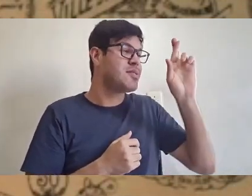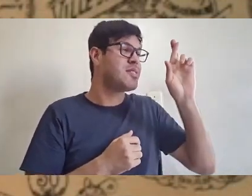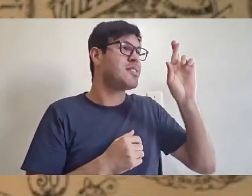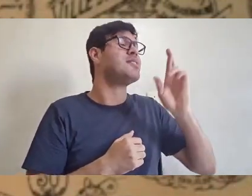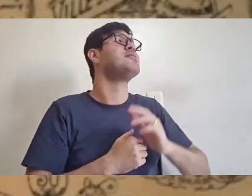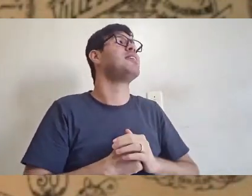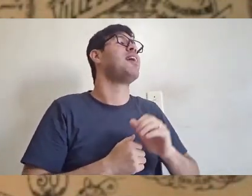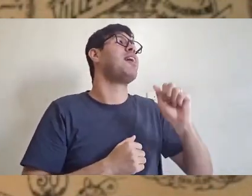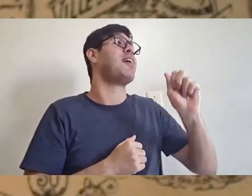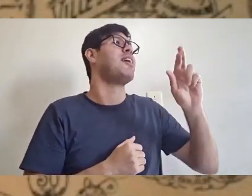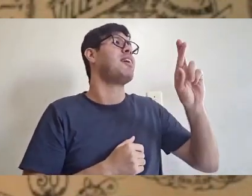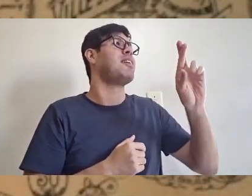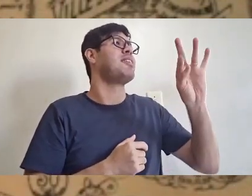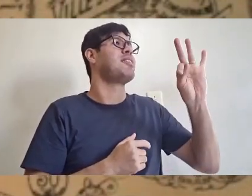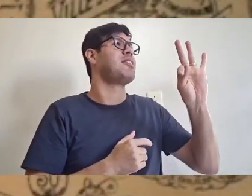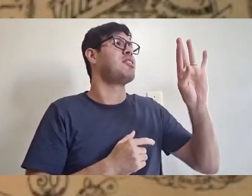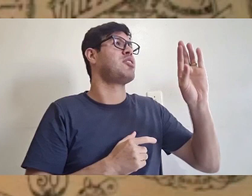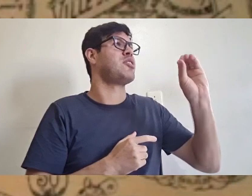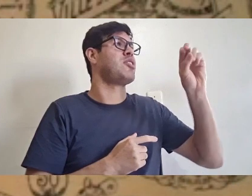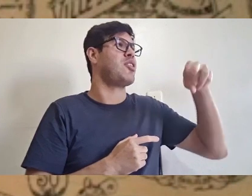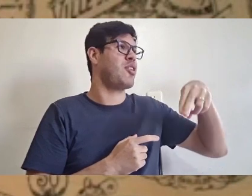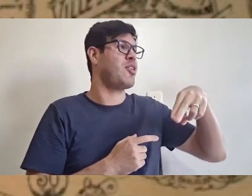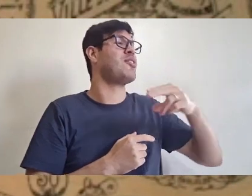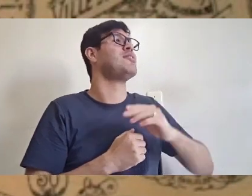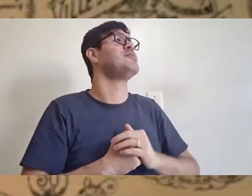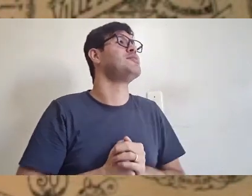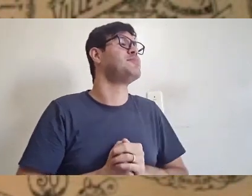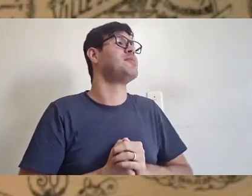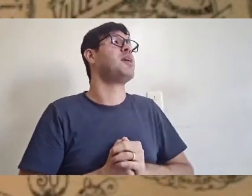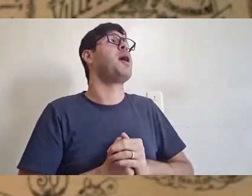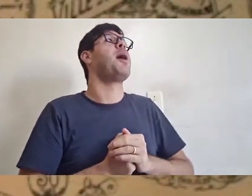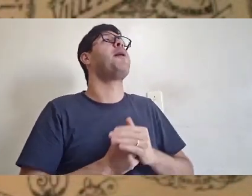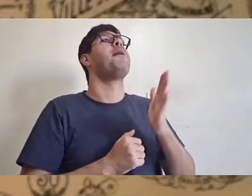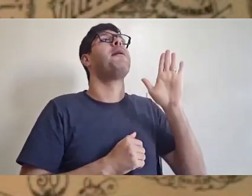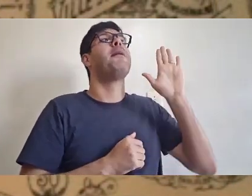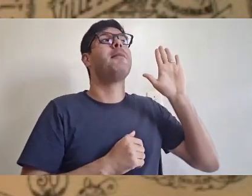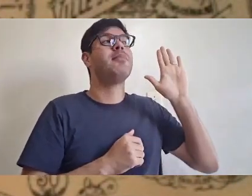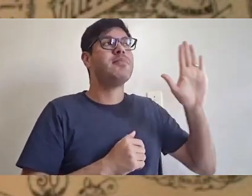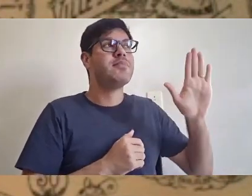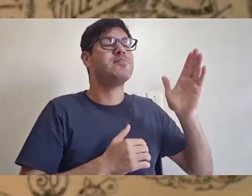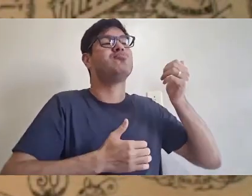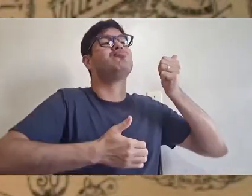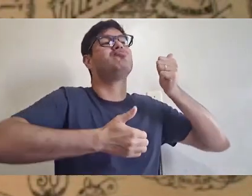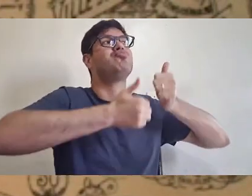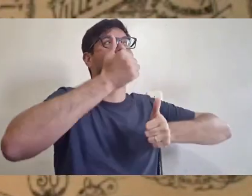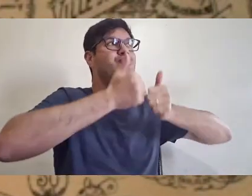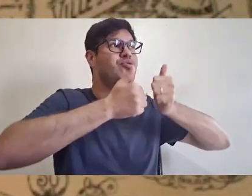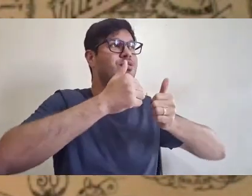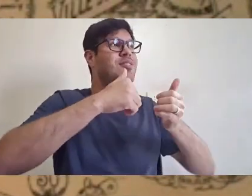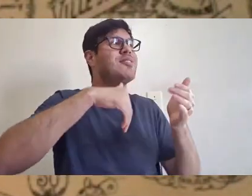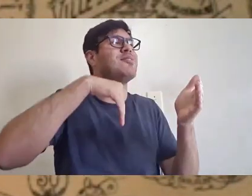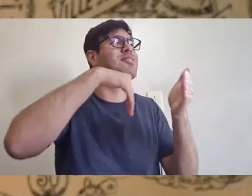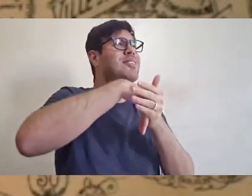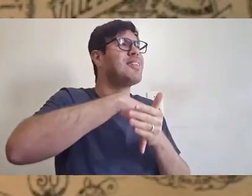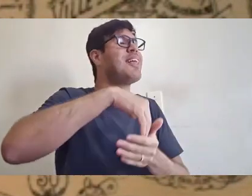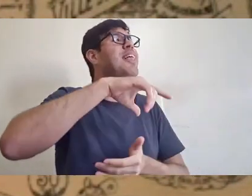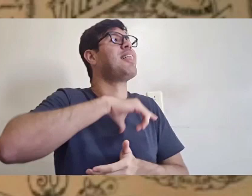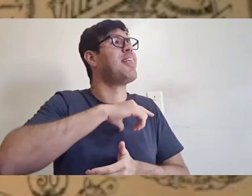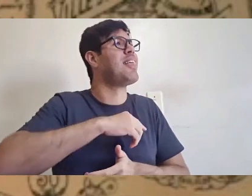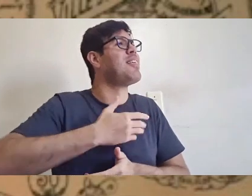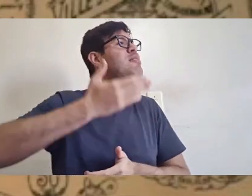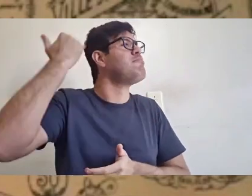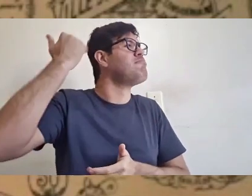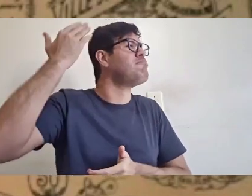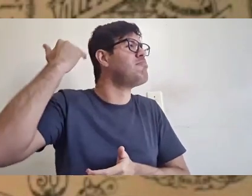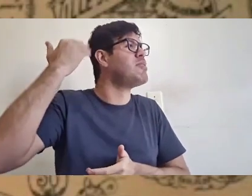Witt. Aí, num jogo que houve na antiga Praça de Esportes Inácio Zurita Júnior, onde